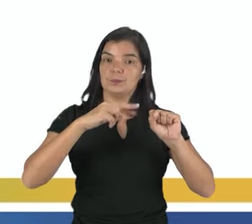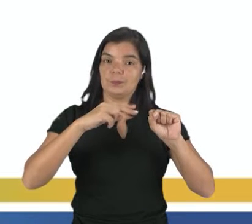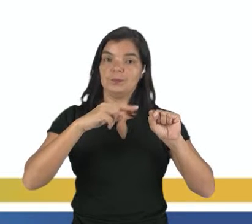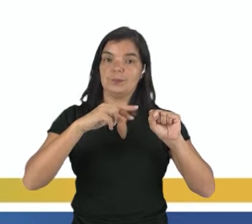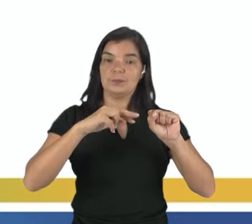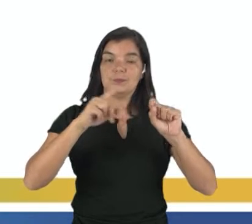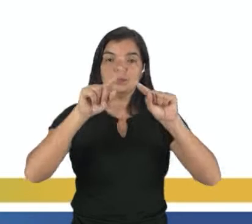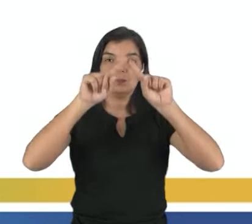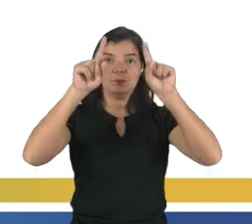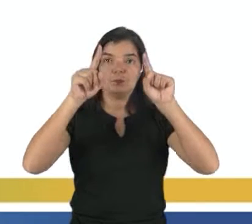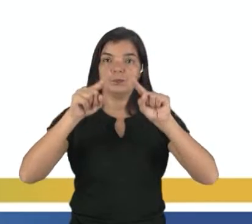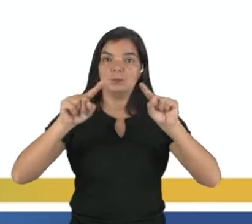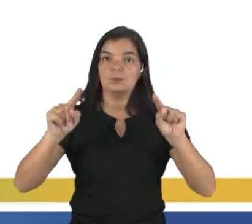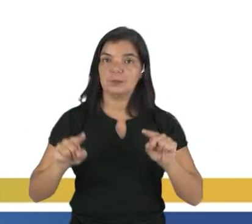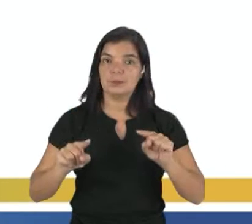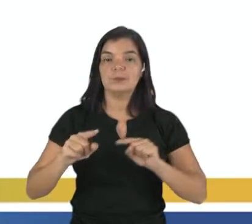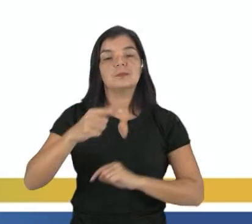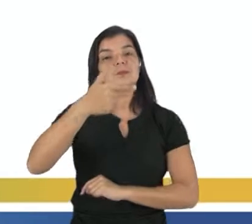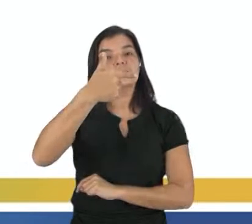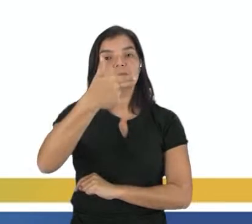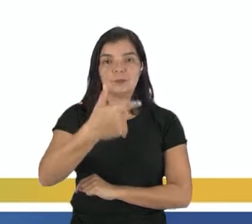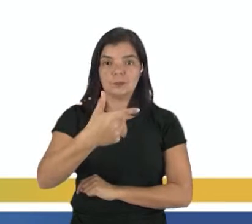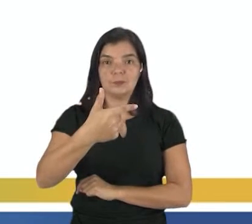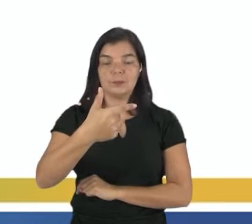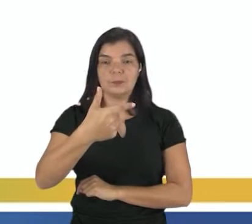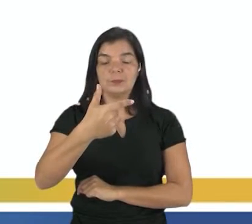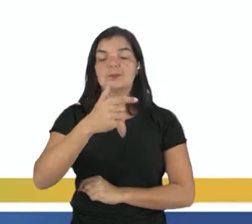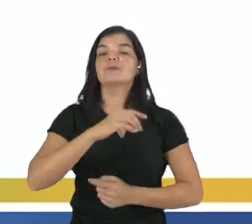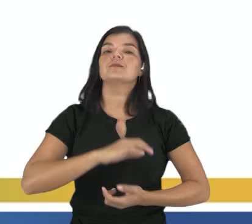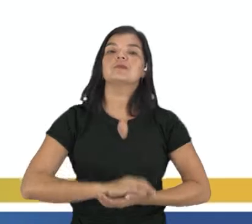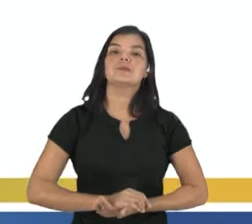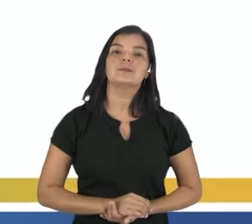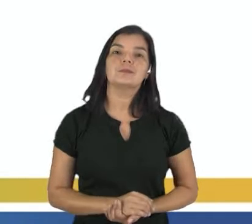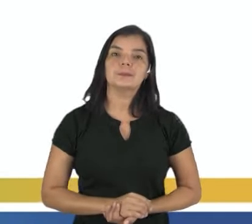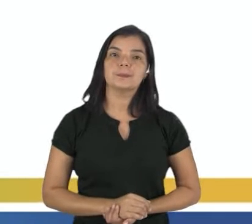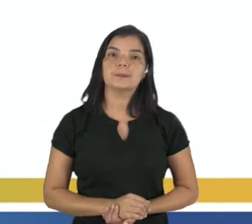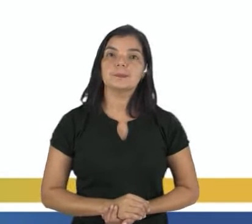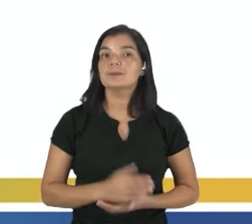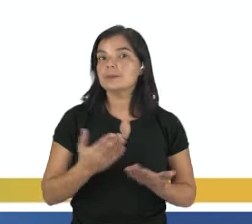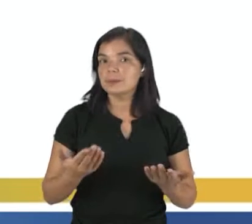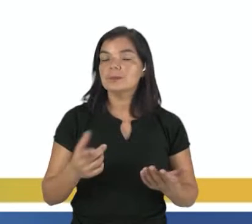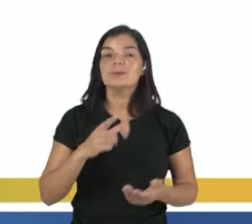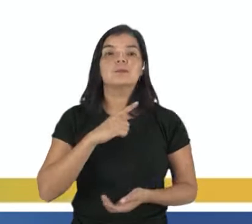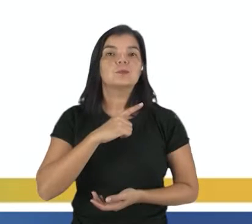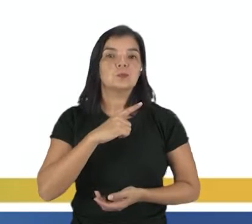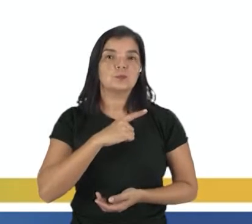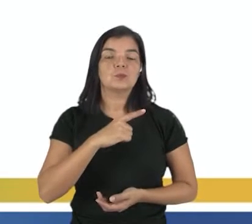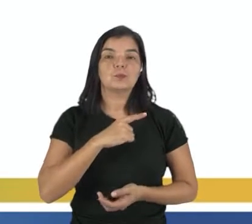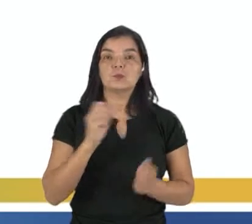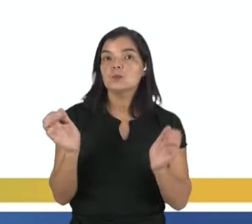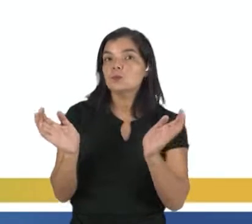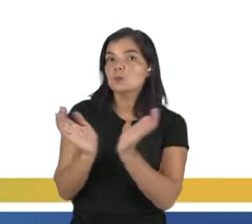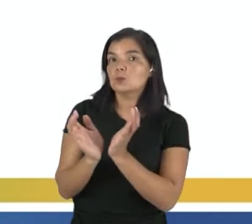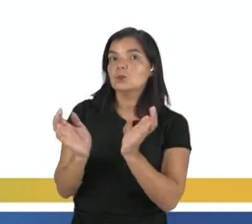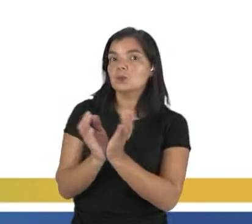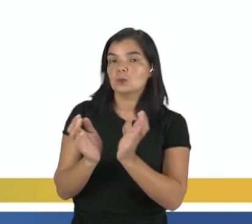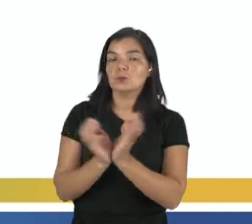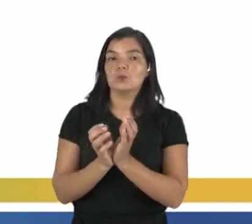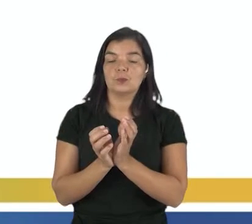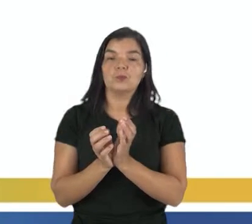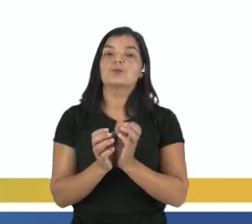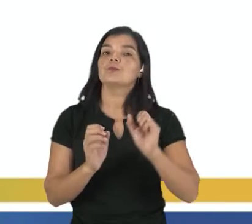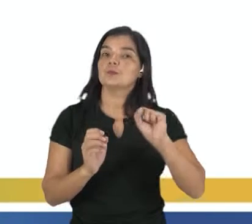maiúsculo igual abre Chaves coloco dois dentro e fecha as chaves E aí você tem o conjunto solução